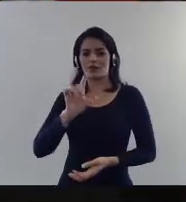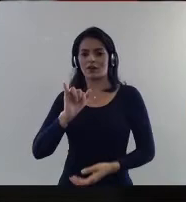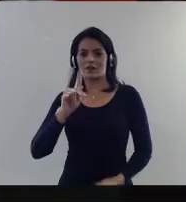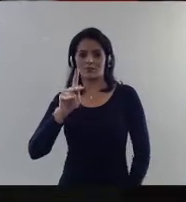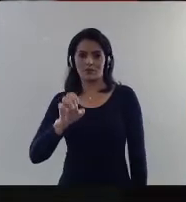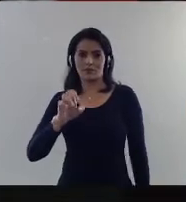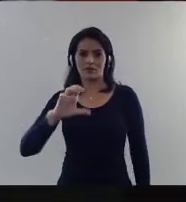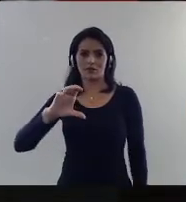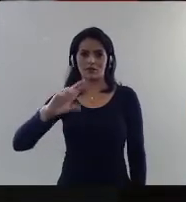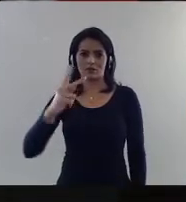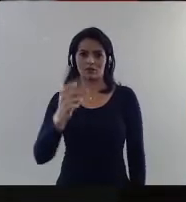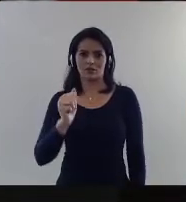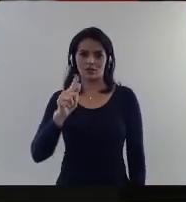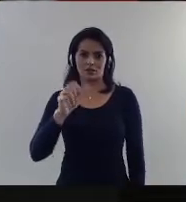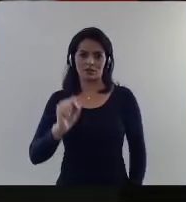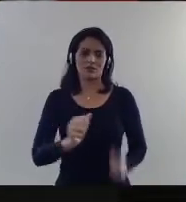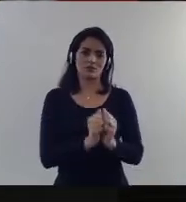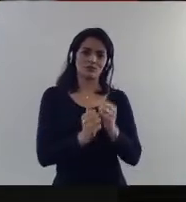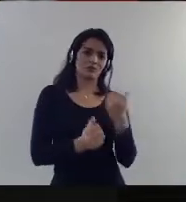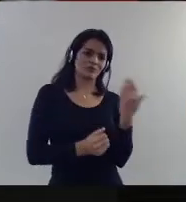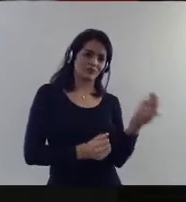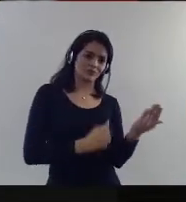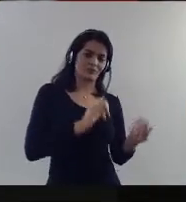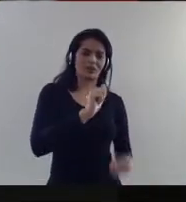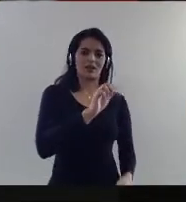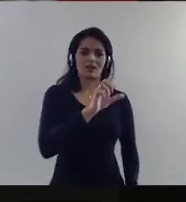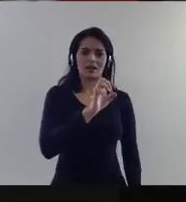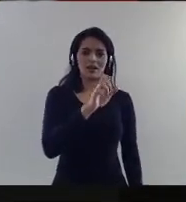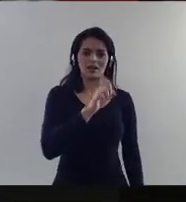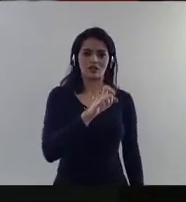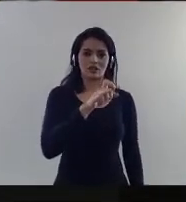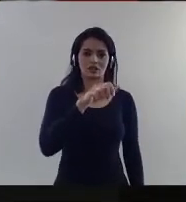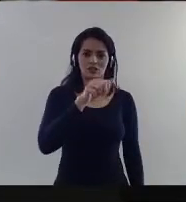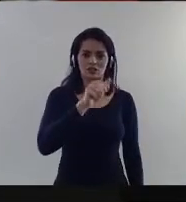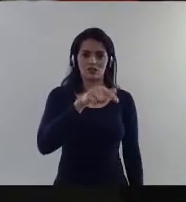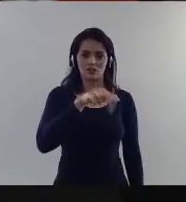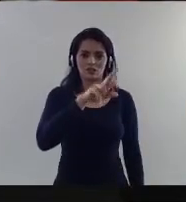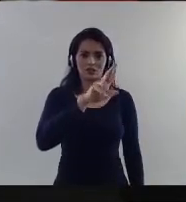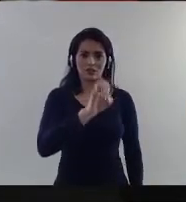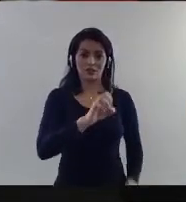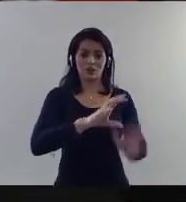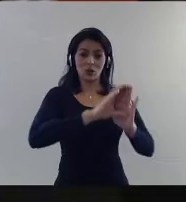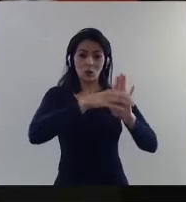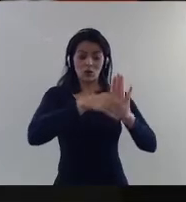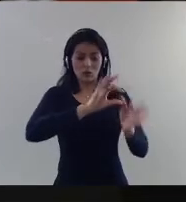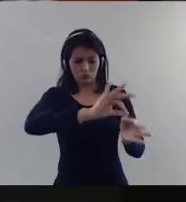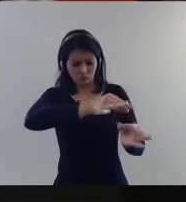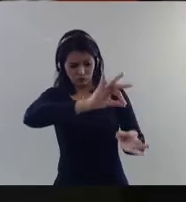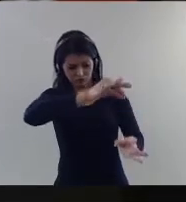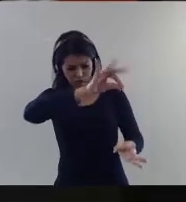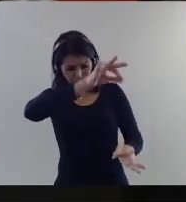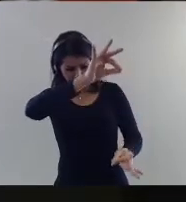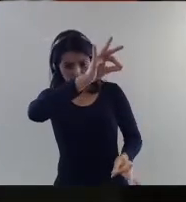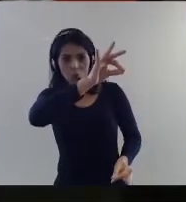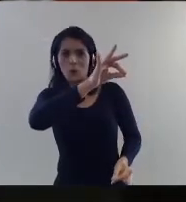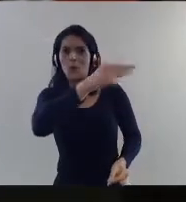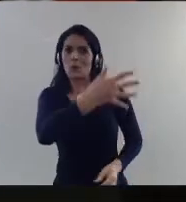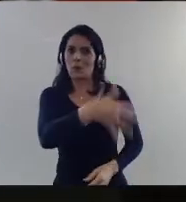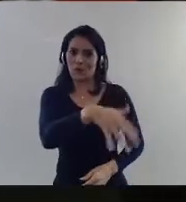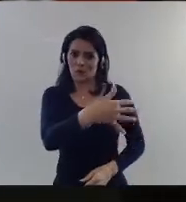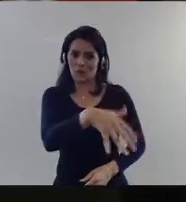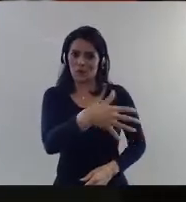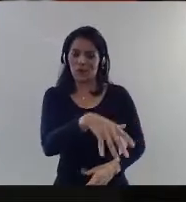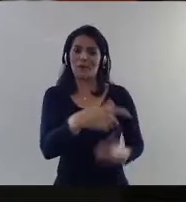eu tenho o Alexandre Zavaglia, e aí o currículo dele é tão grande que a gente teve